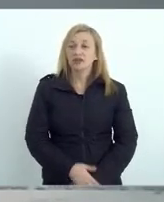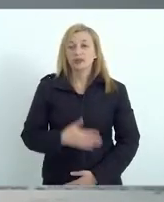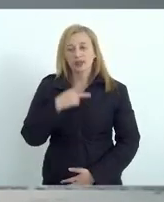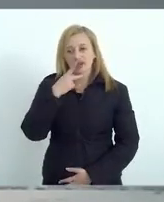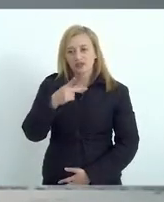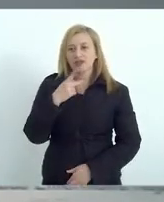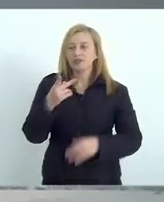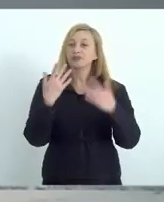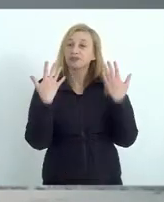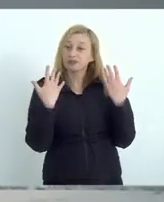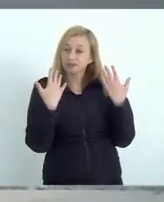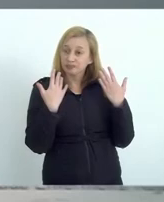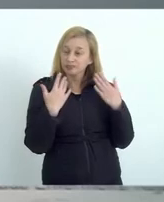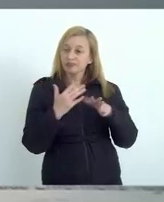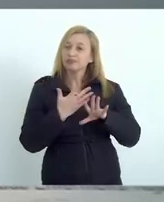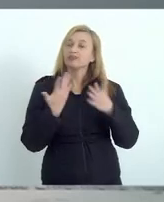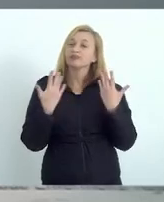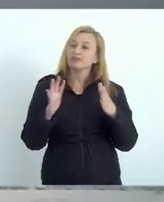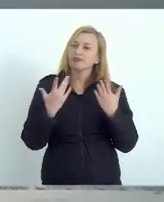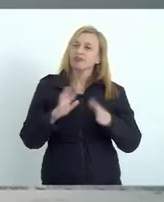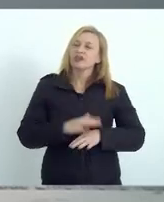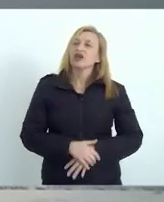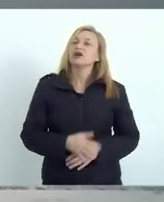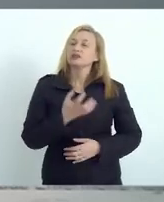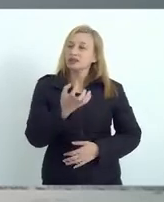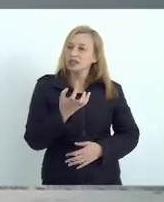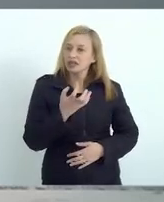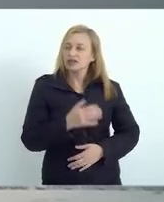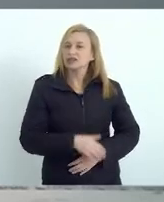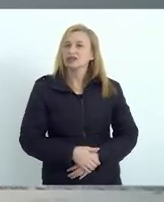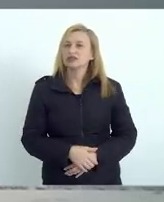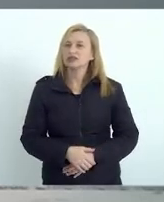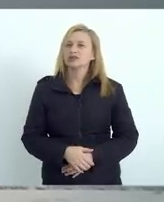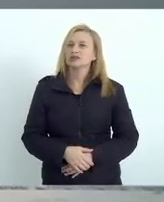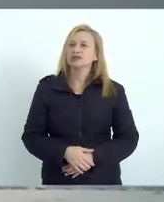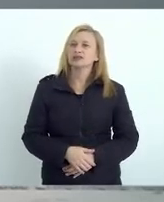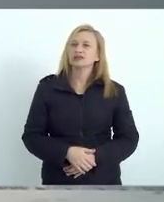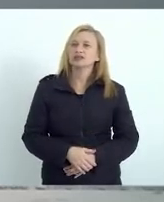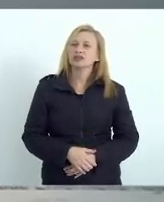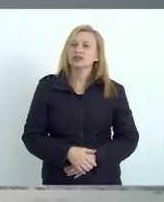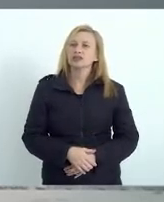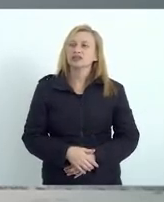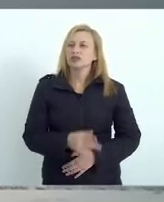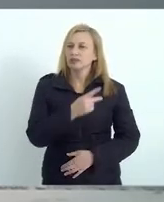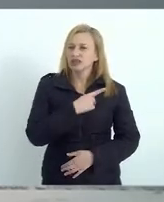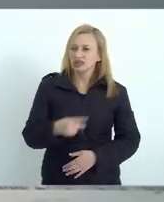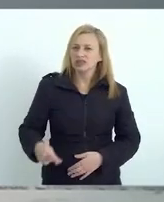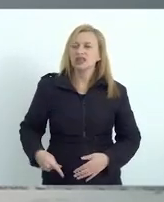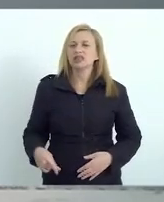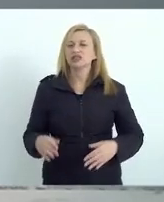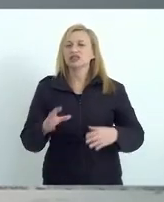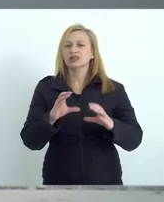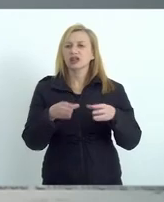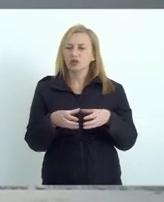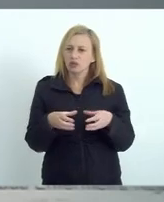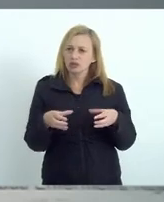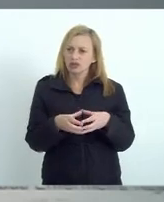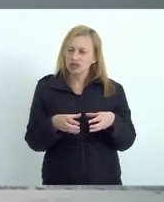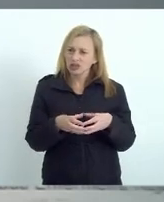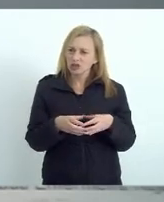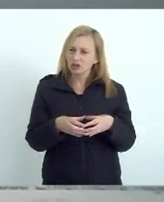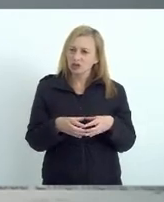fala cumprimentando a mesa queria cumprimentar o deputado Presidente dessa comissão